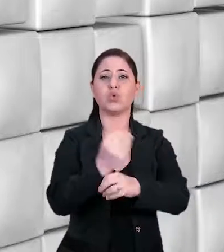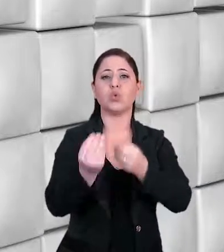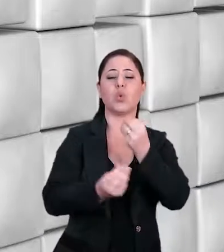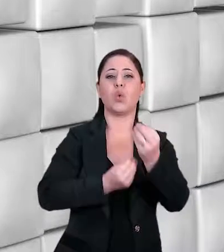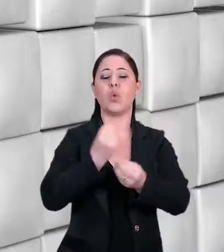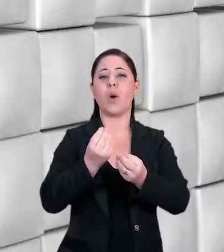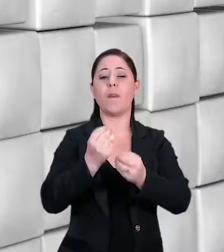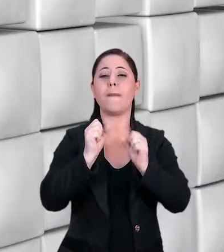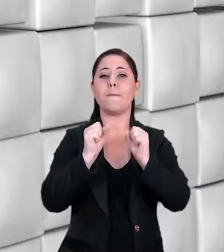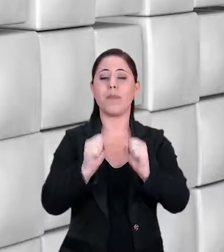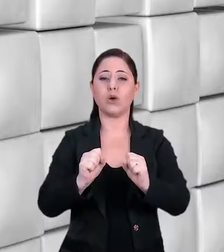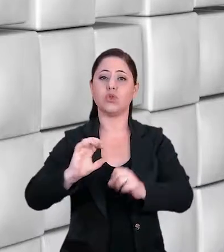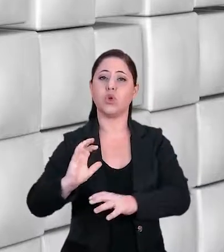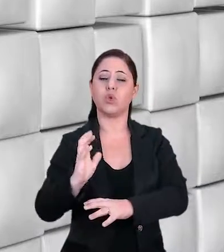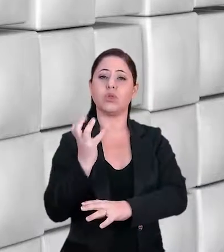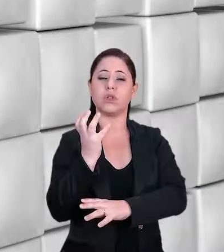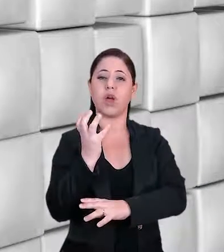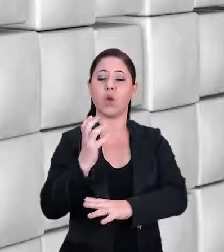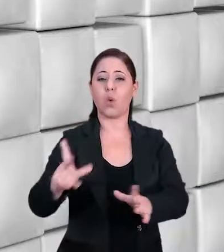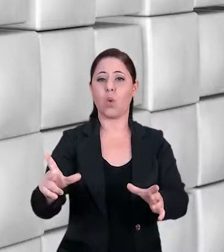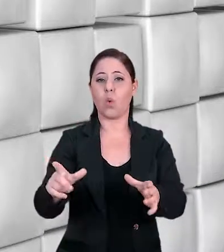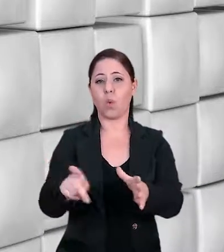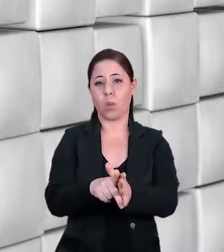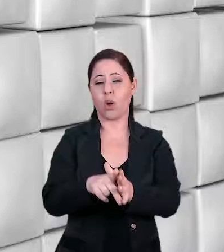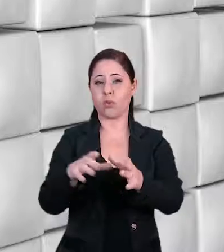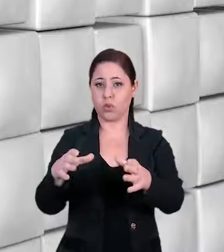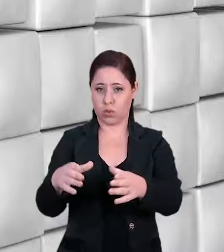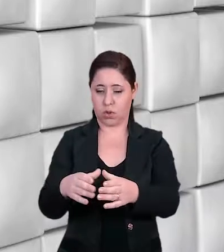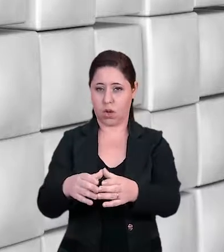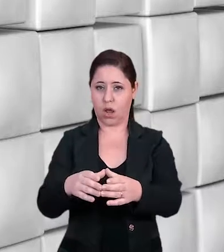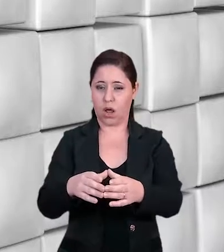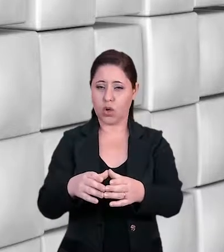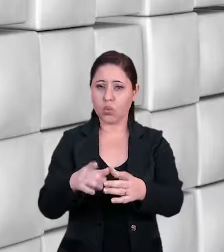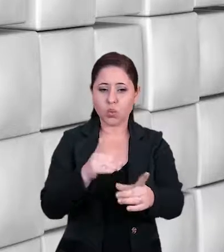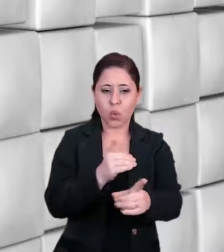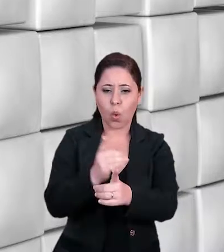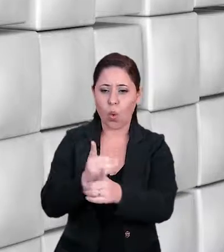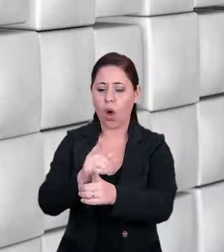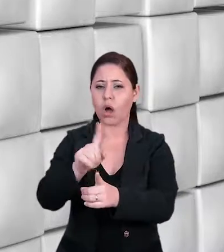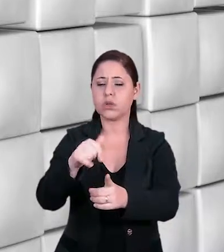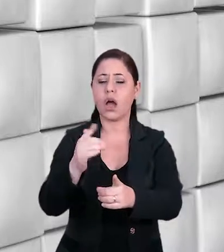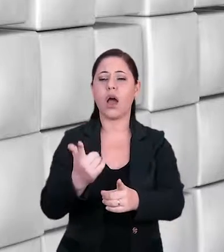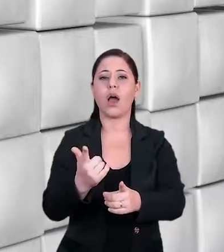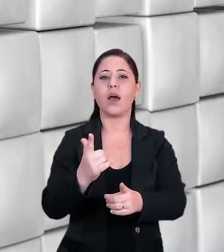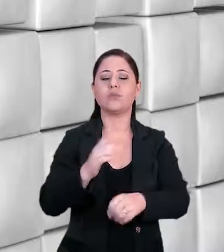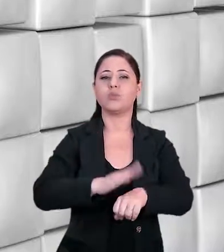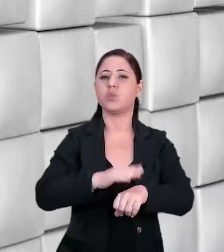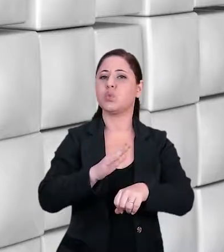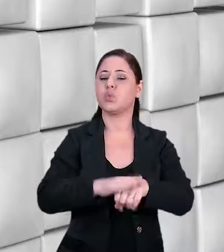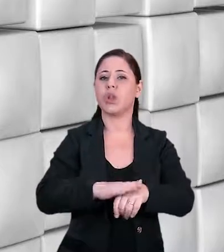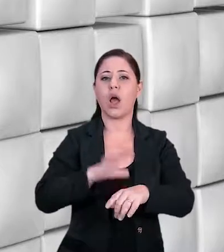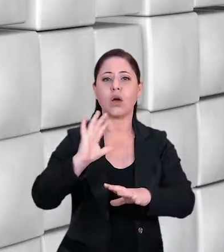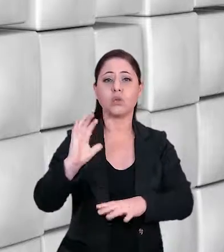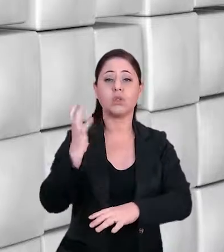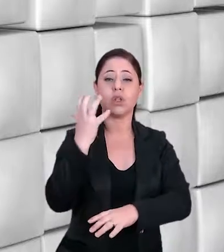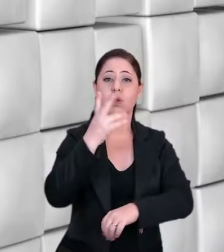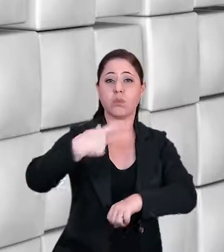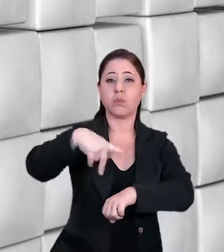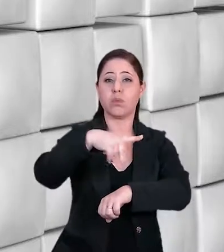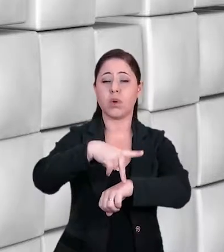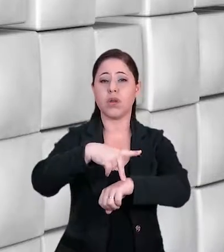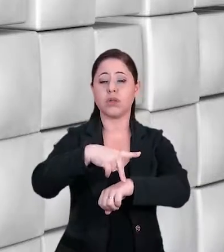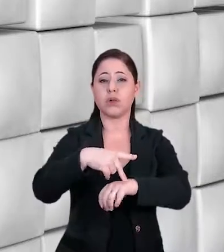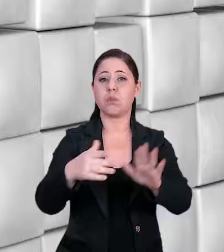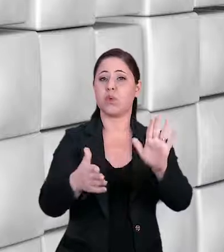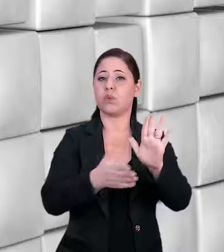medidas que podem ser tomadas nesses locais. O encontro é um dos vários que estão ocorrendo em todo o país